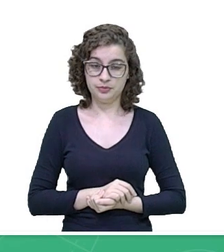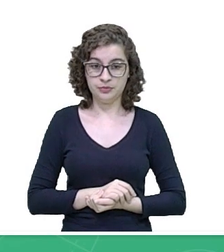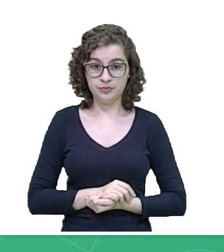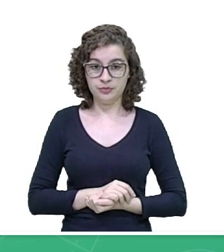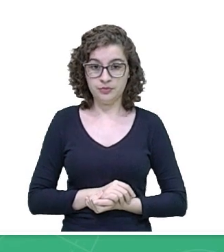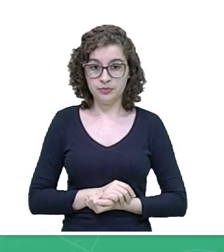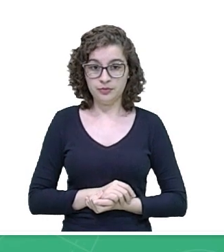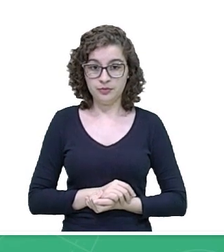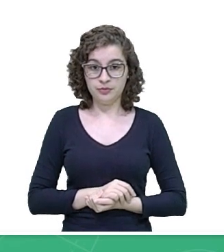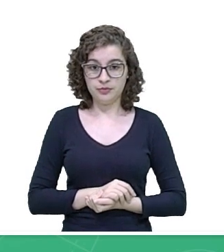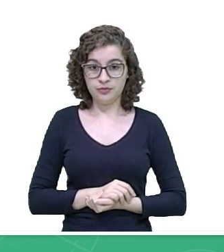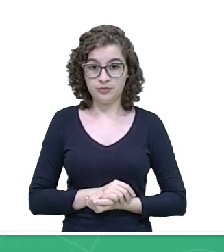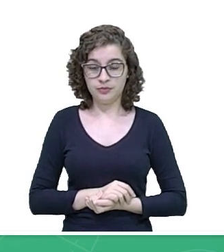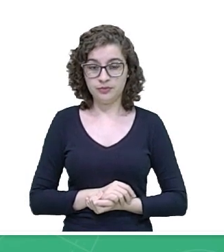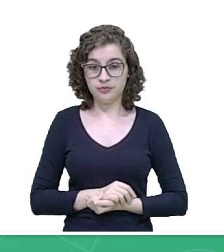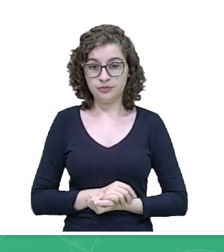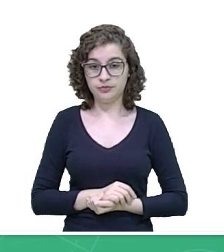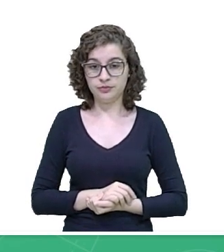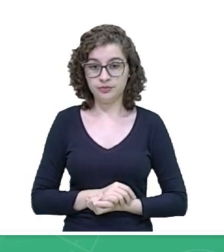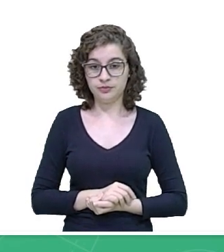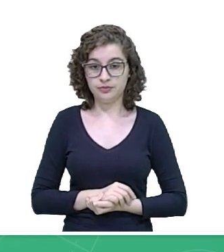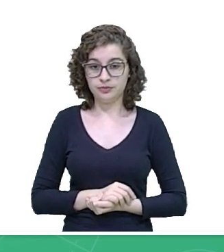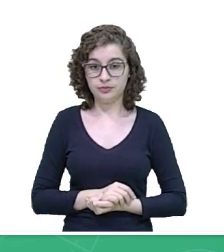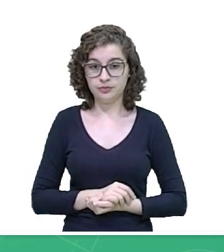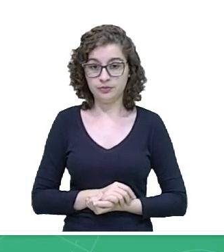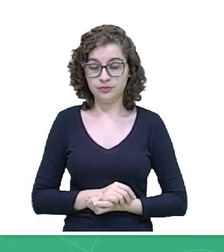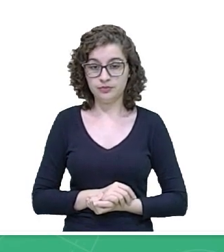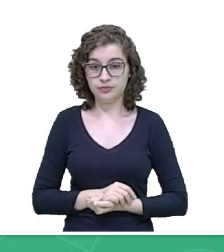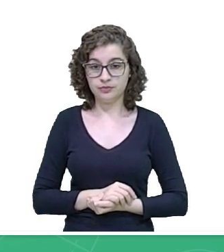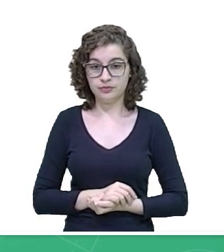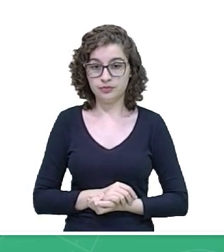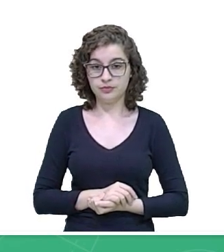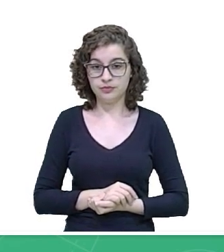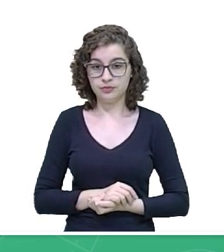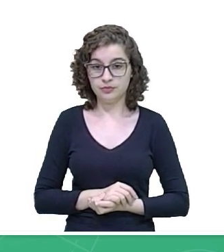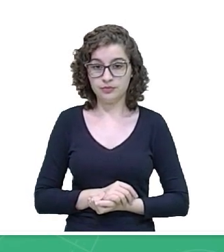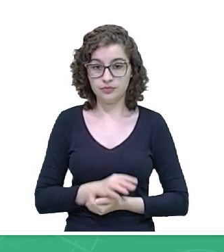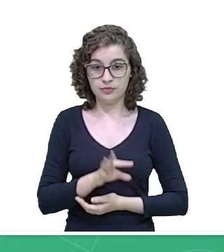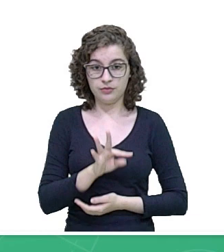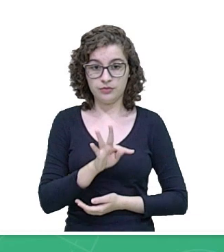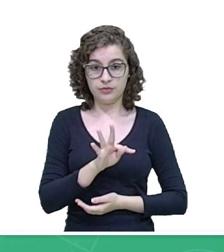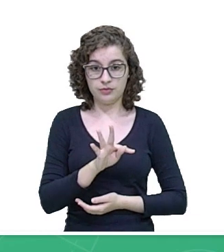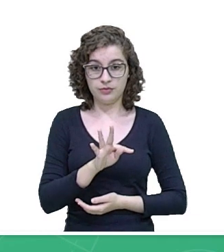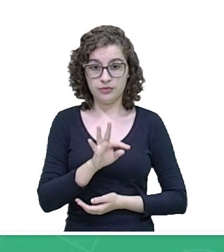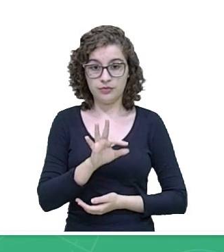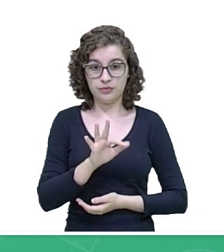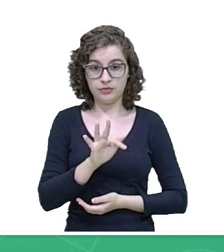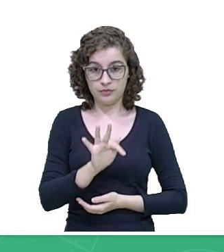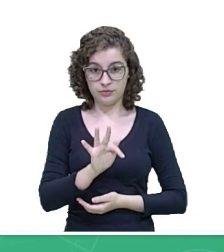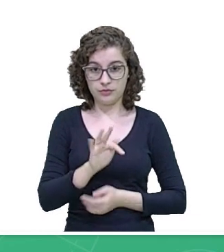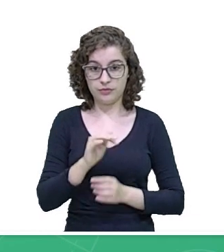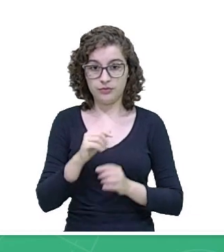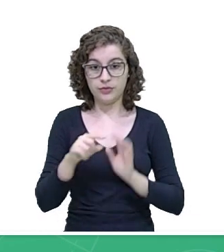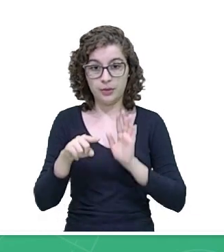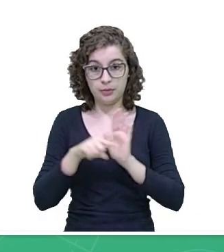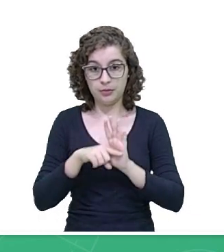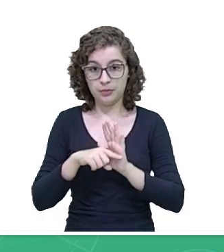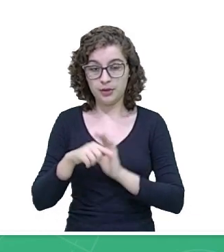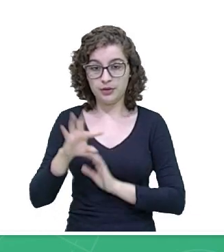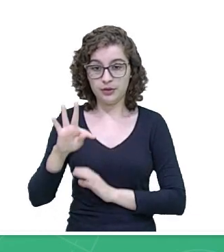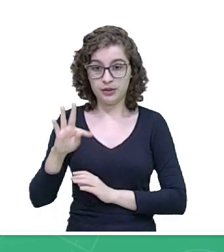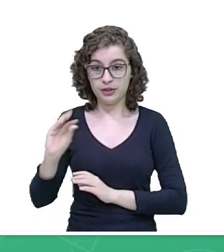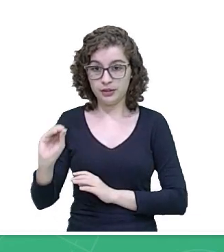o 150, que é a temperatura final, menos o 20, que é a nossa temperatura inicial. Foi colocada aí